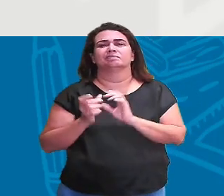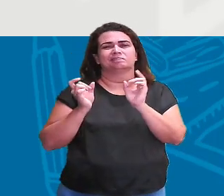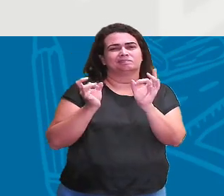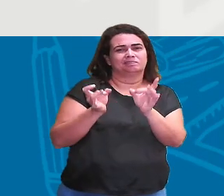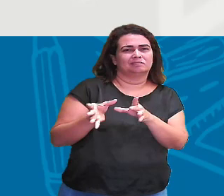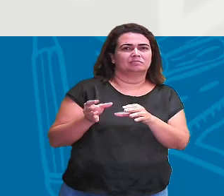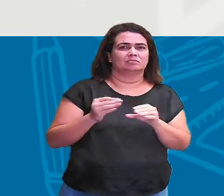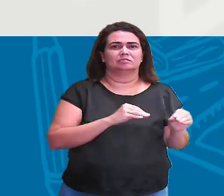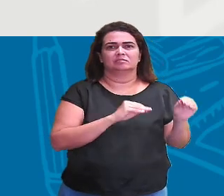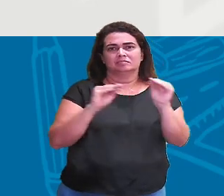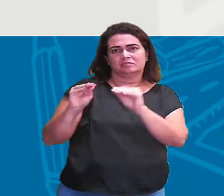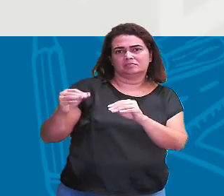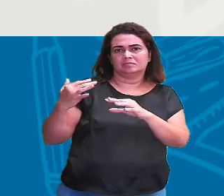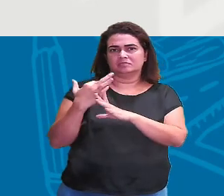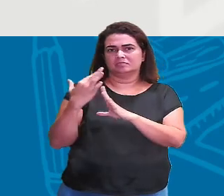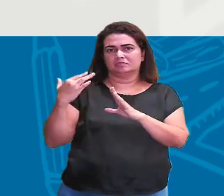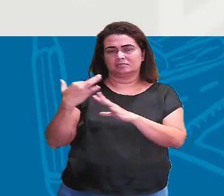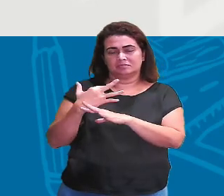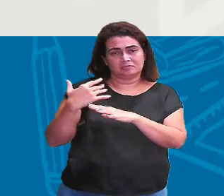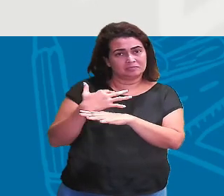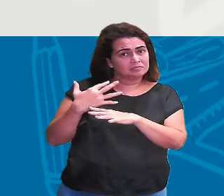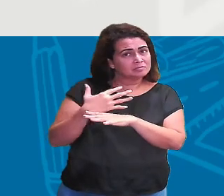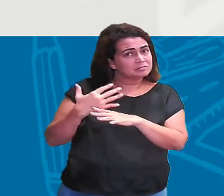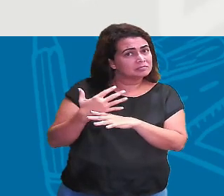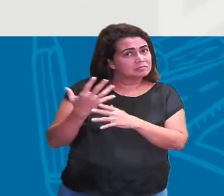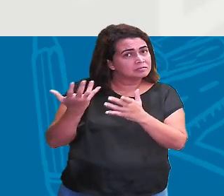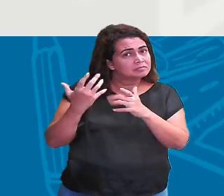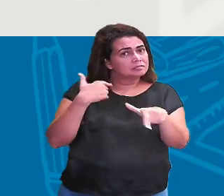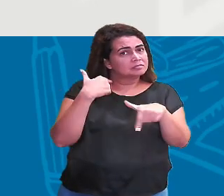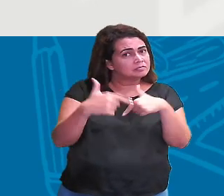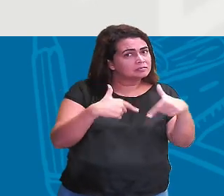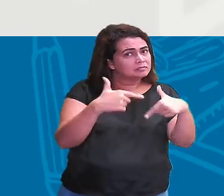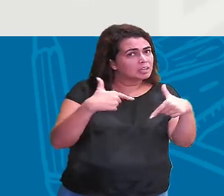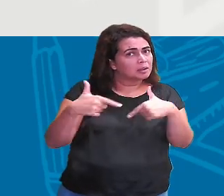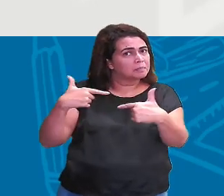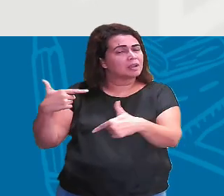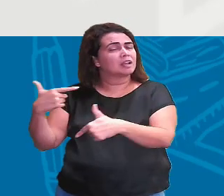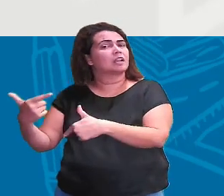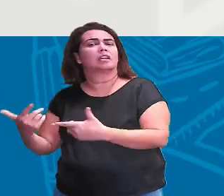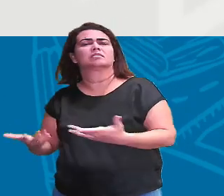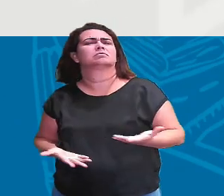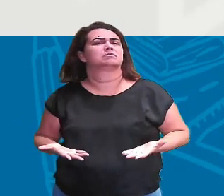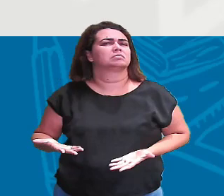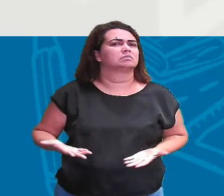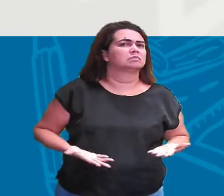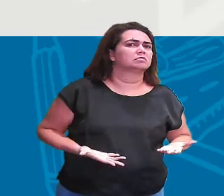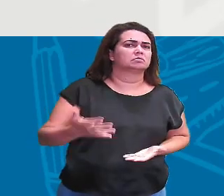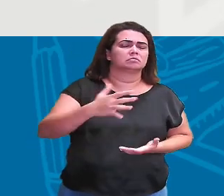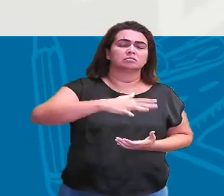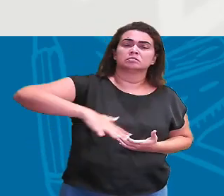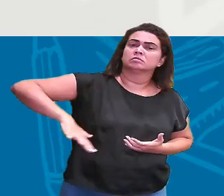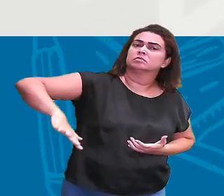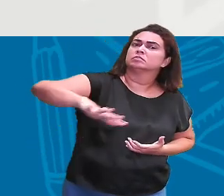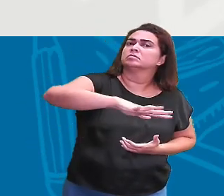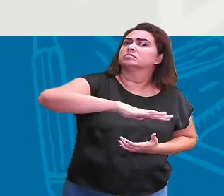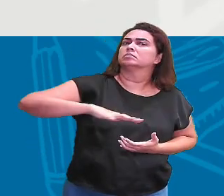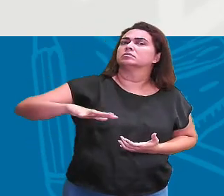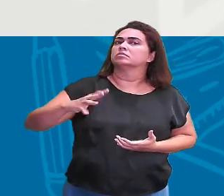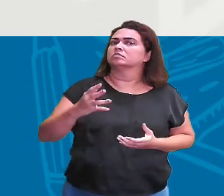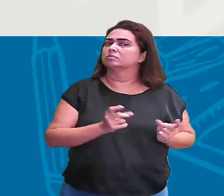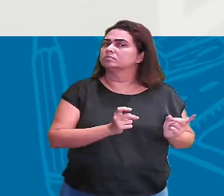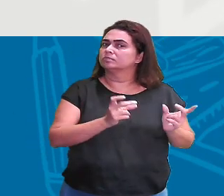a busca de empregos no setor industrial e também no de comércio e serviços, né, o terceiro setor. Então, é